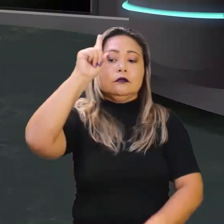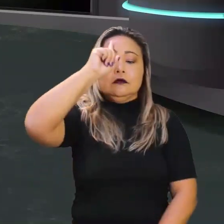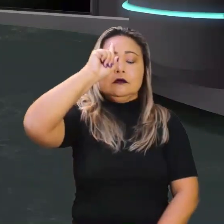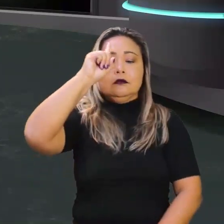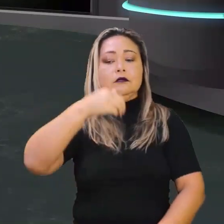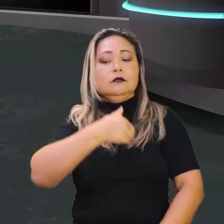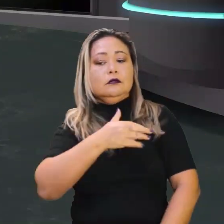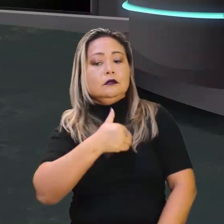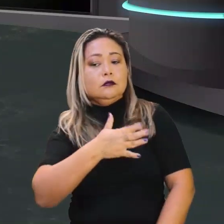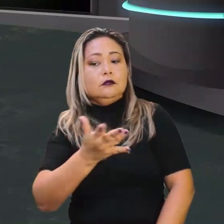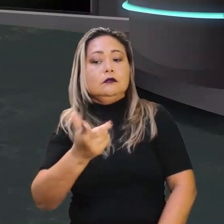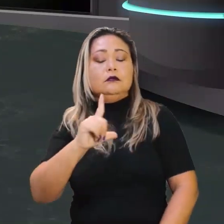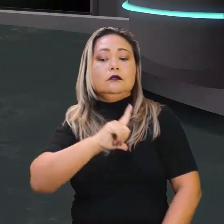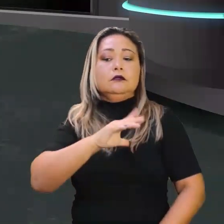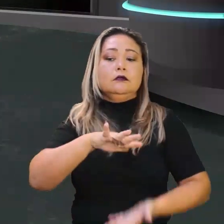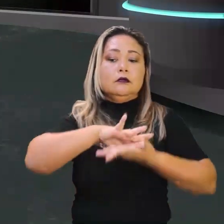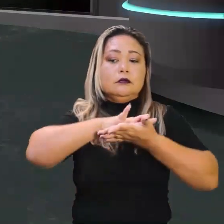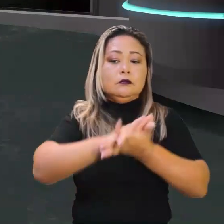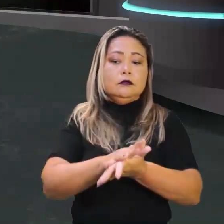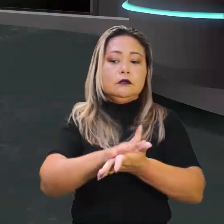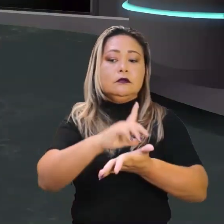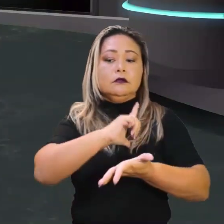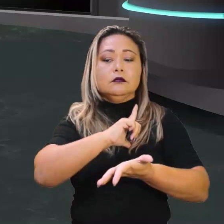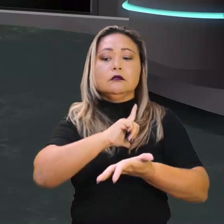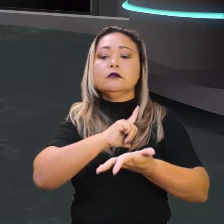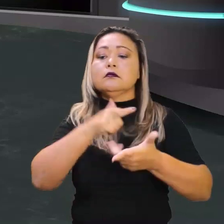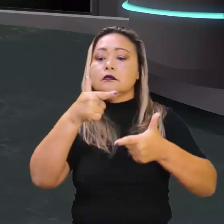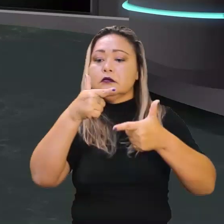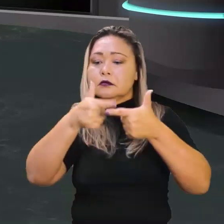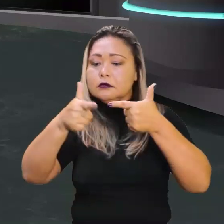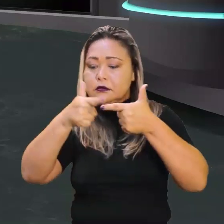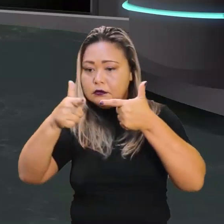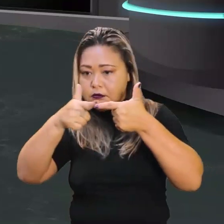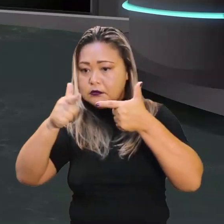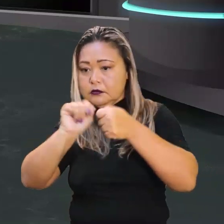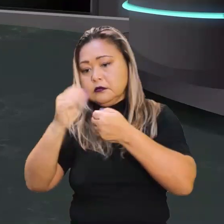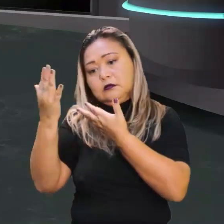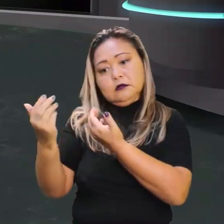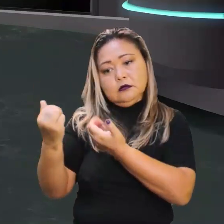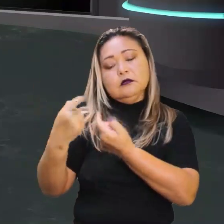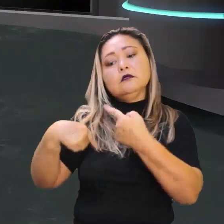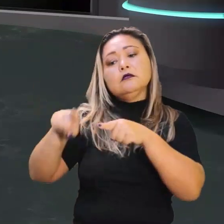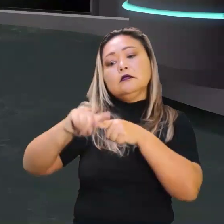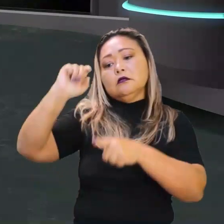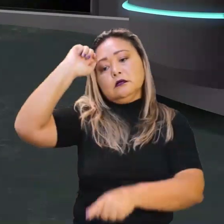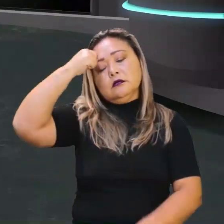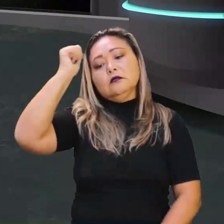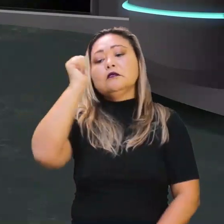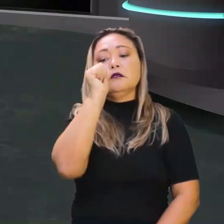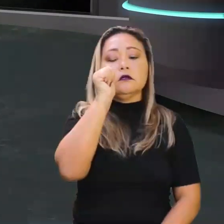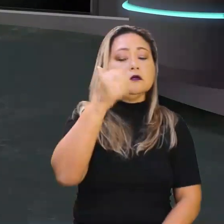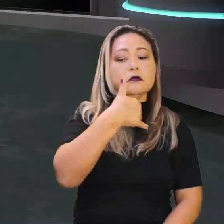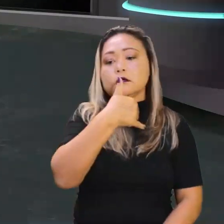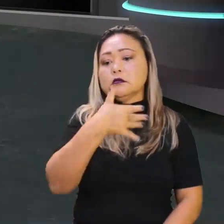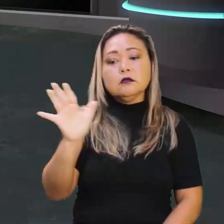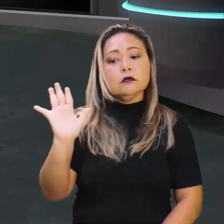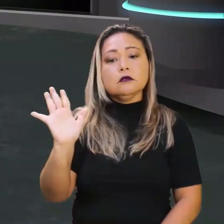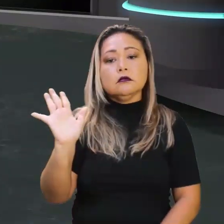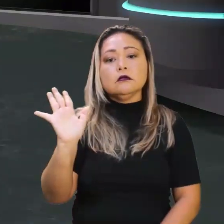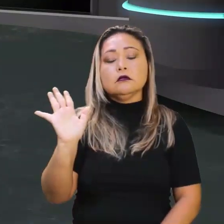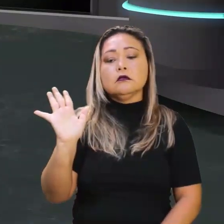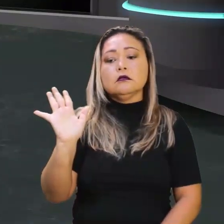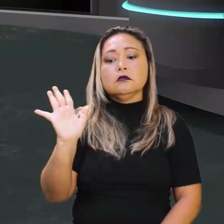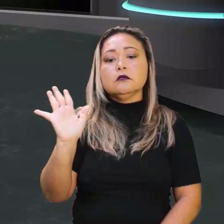de discriminação, né, e também das dificuldades que os jovens, né, negros, mulheres e